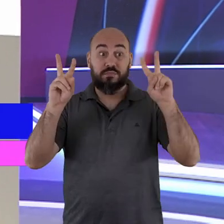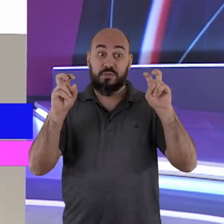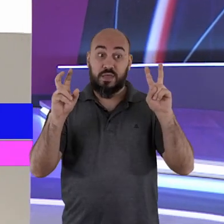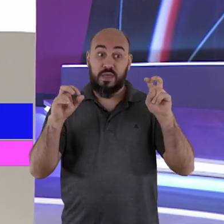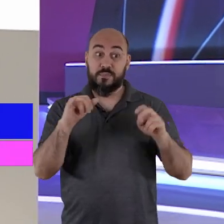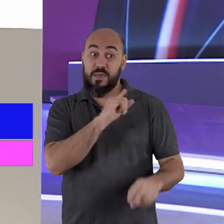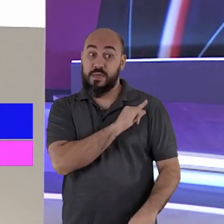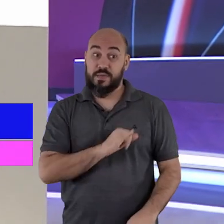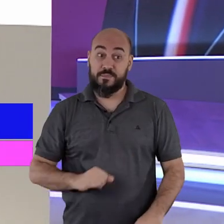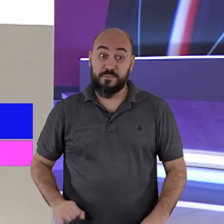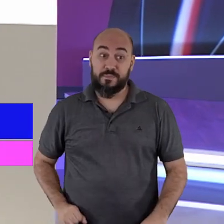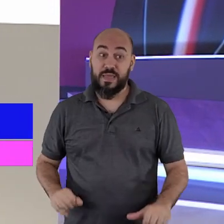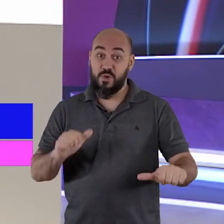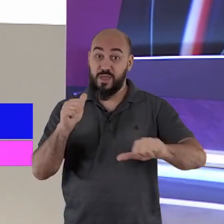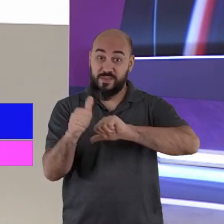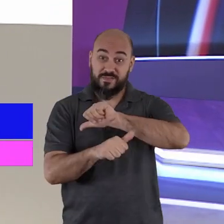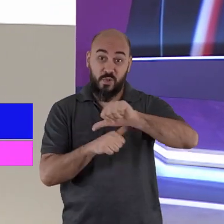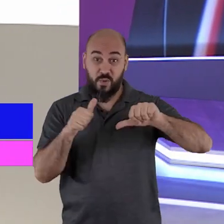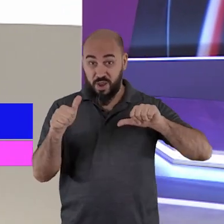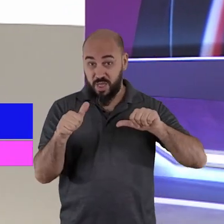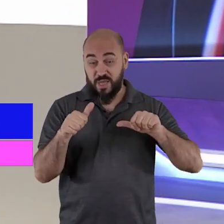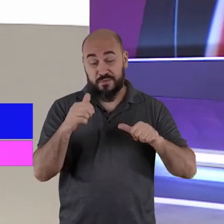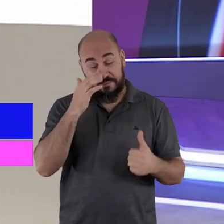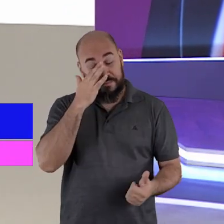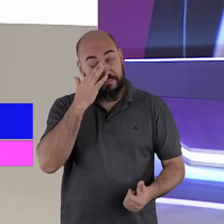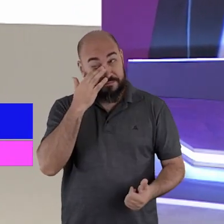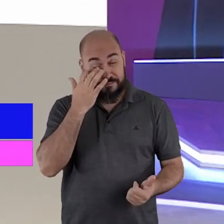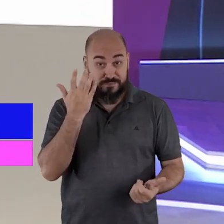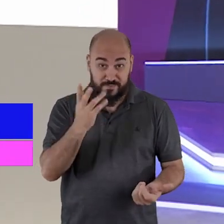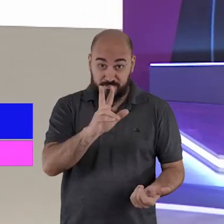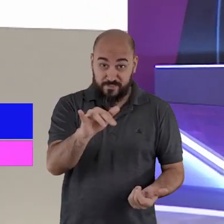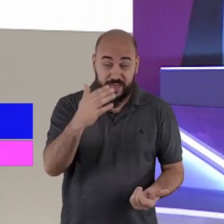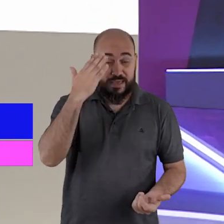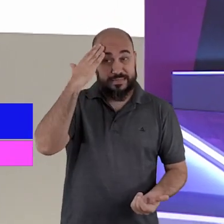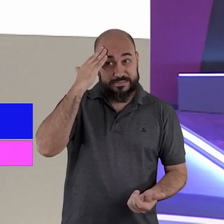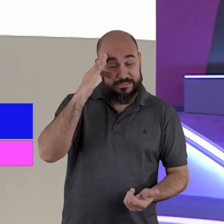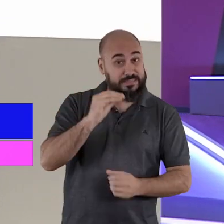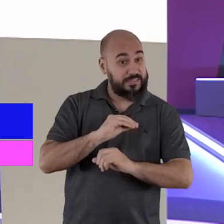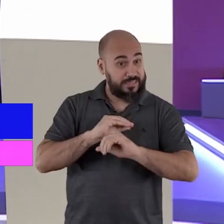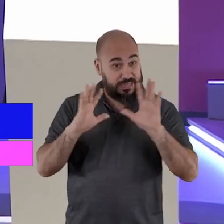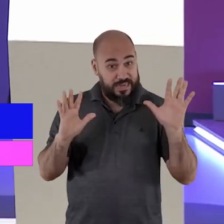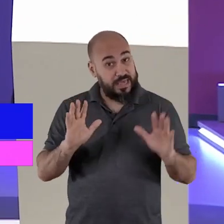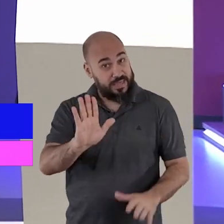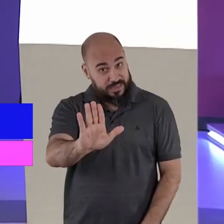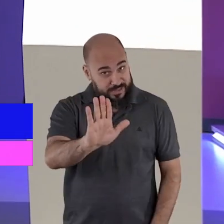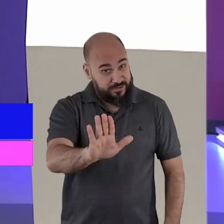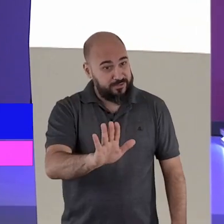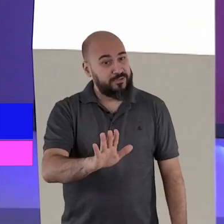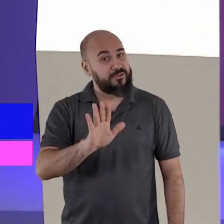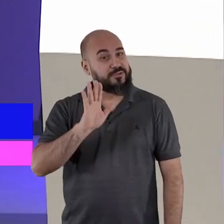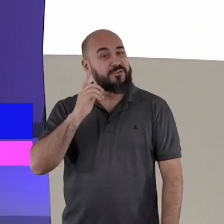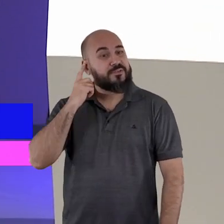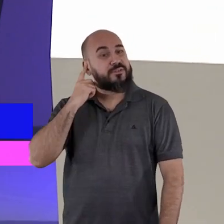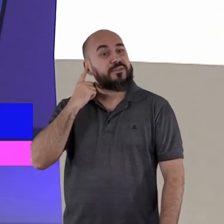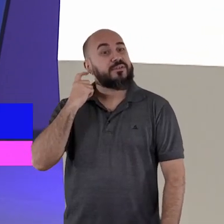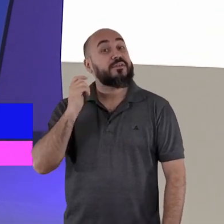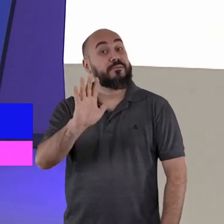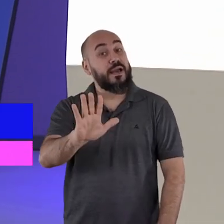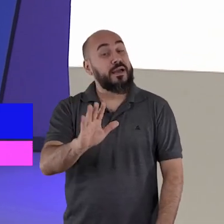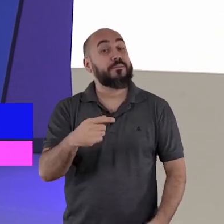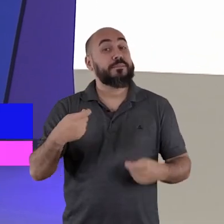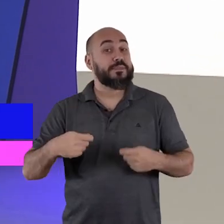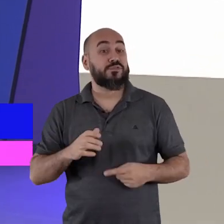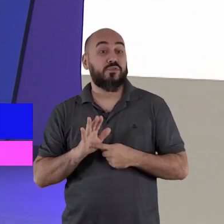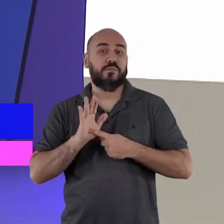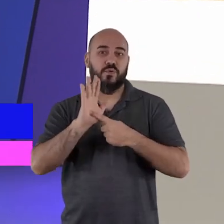tema que vai abalar suas estruturas emocionais. Se prepara aí, que daqui a pouquinho. Mas antes